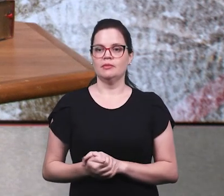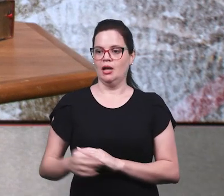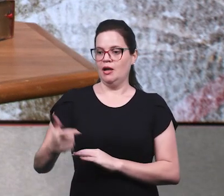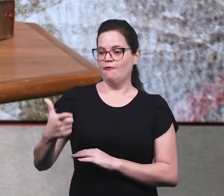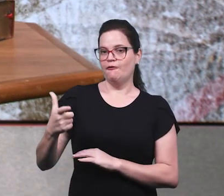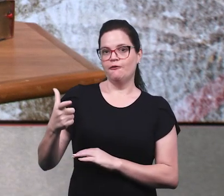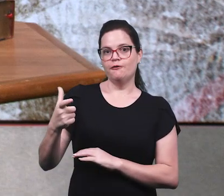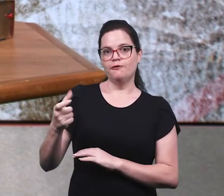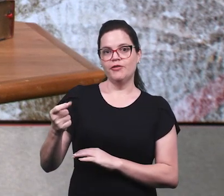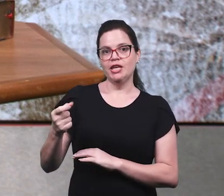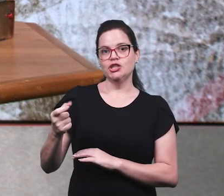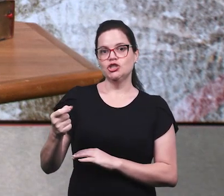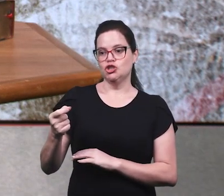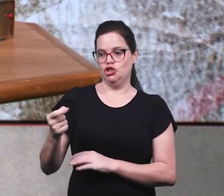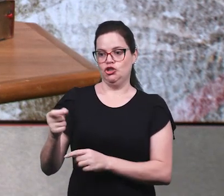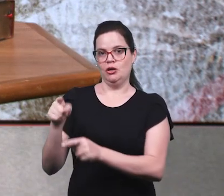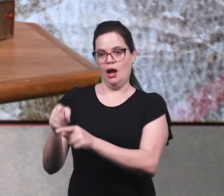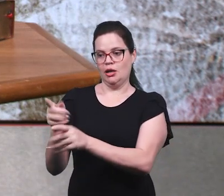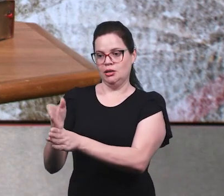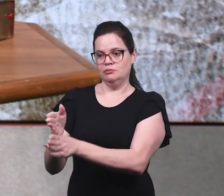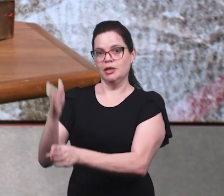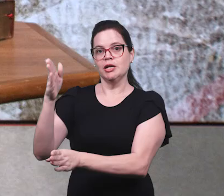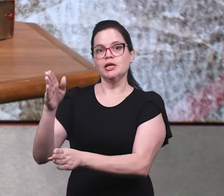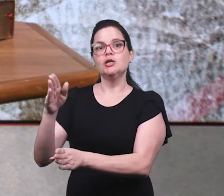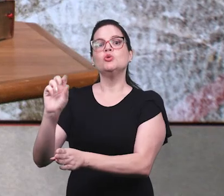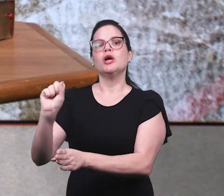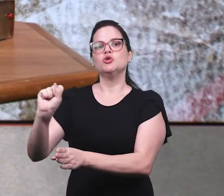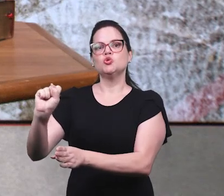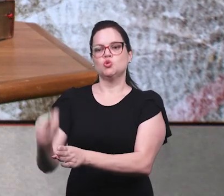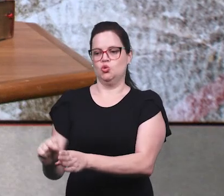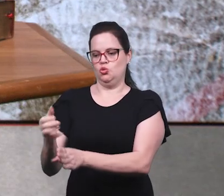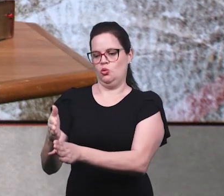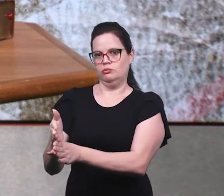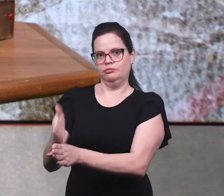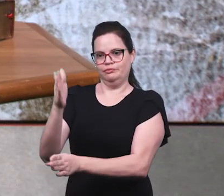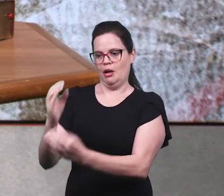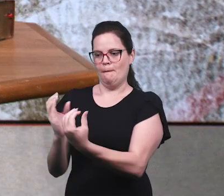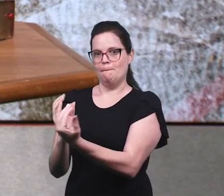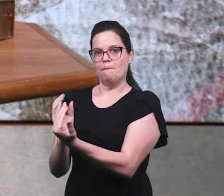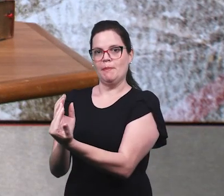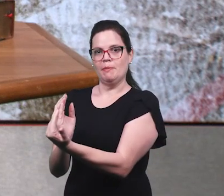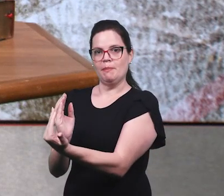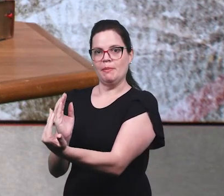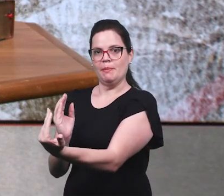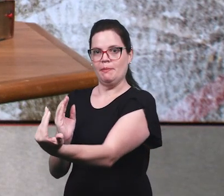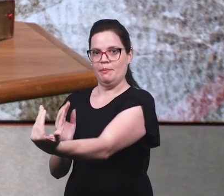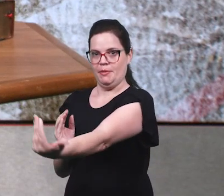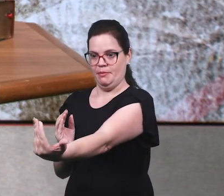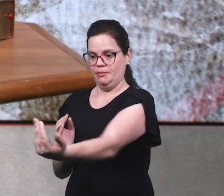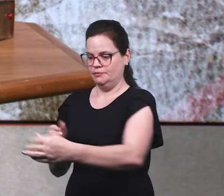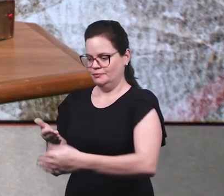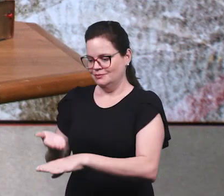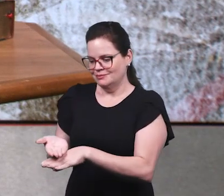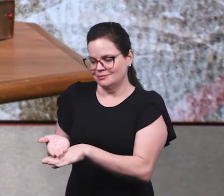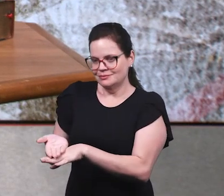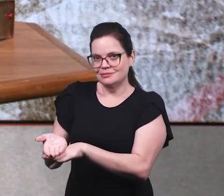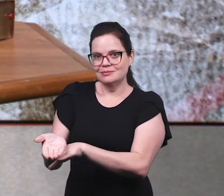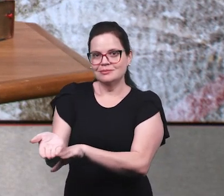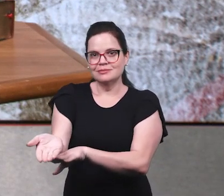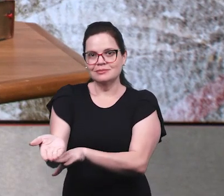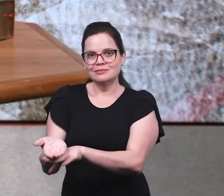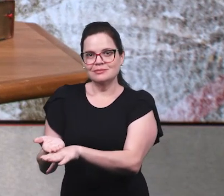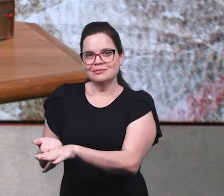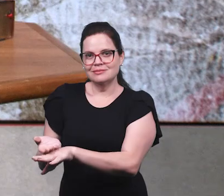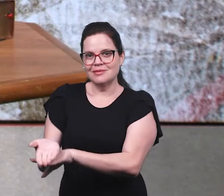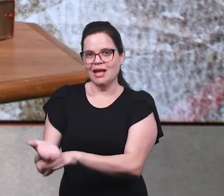a banda do meio-dia ao sul. Farás também 40 bases de prata debaixo das